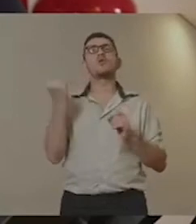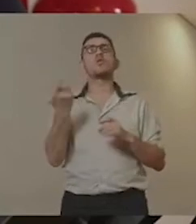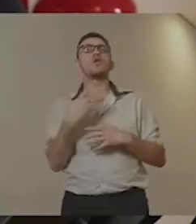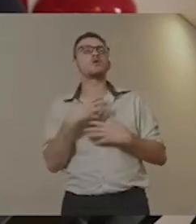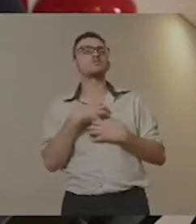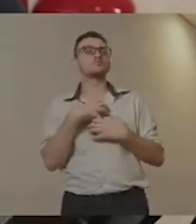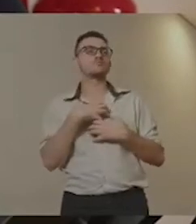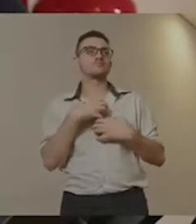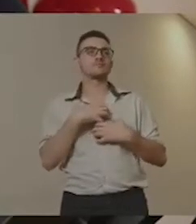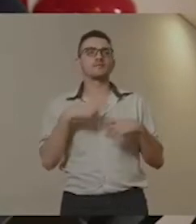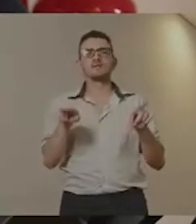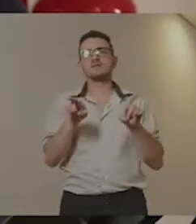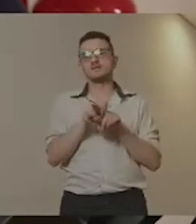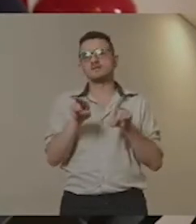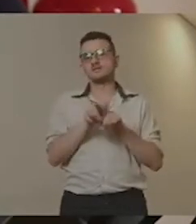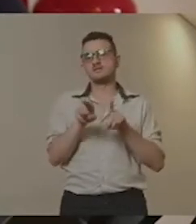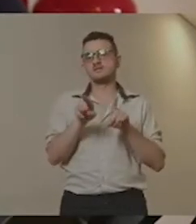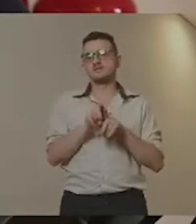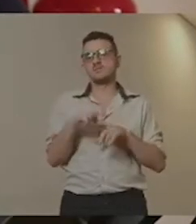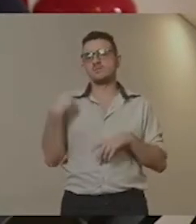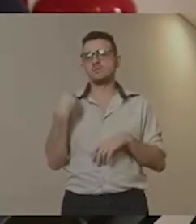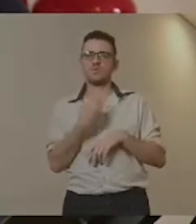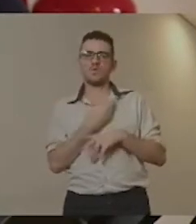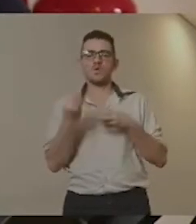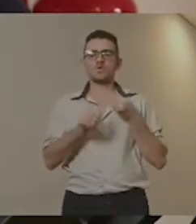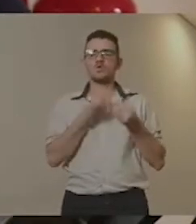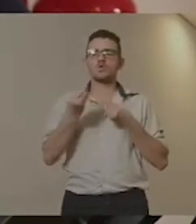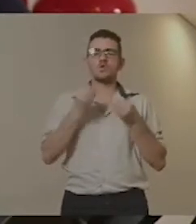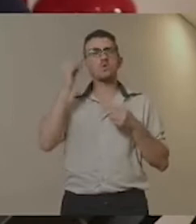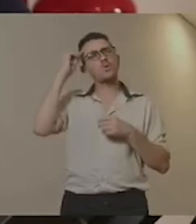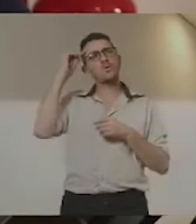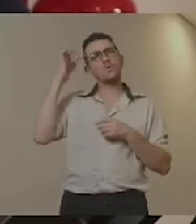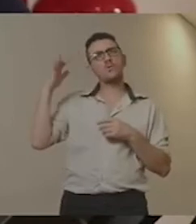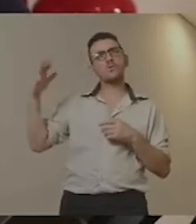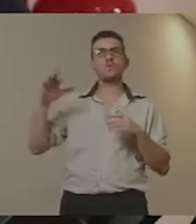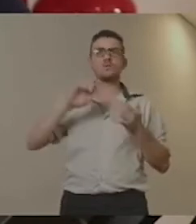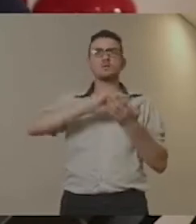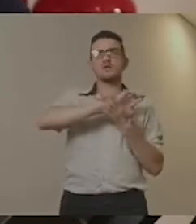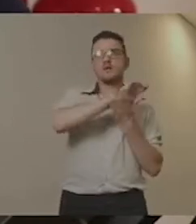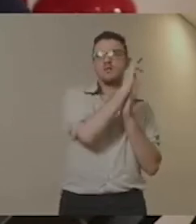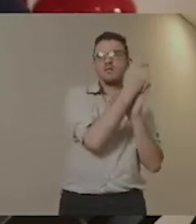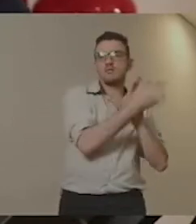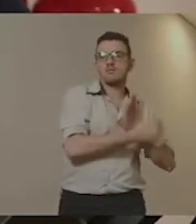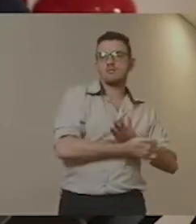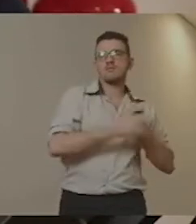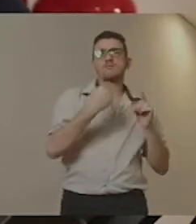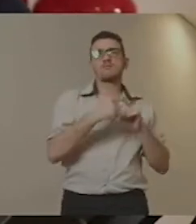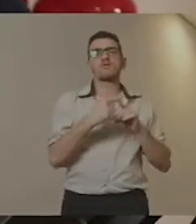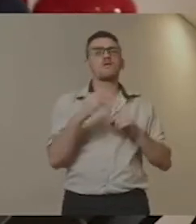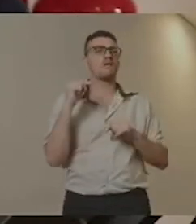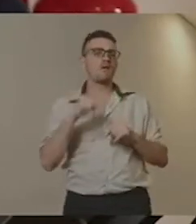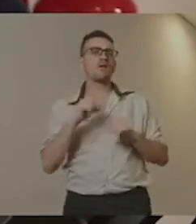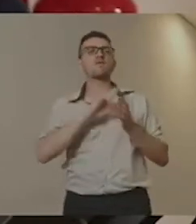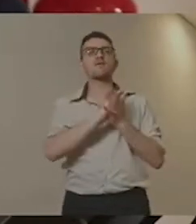e também para o nosso modo de pensar na diversidade. Porque é isso, né? Miguel. A diversidade,